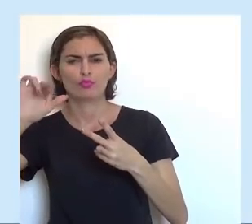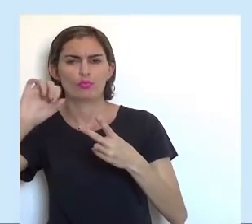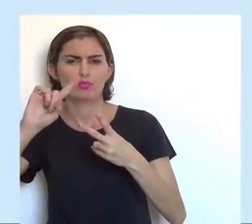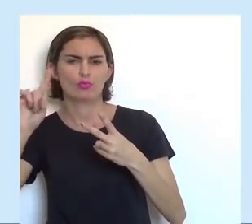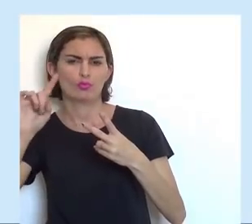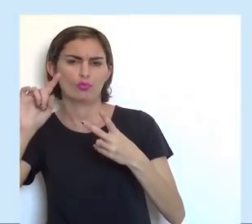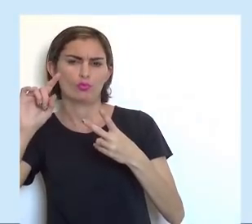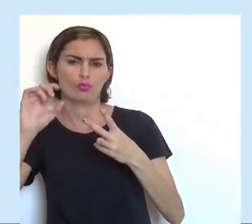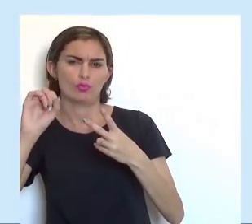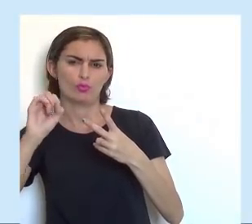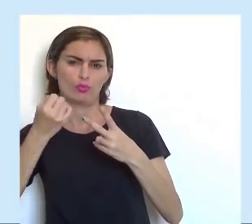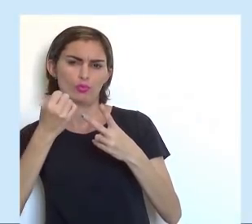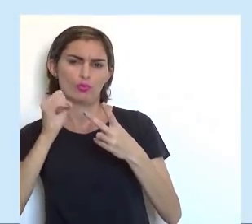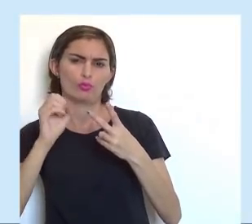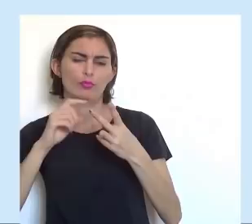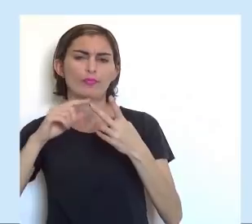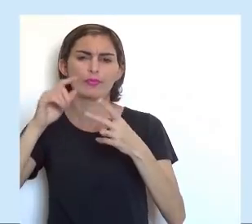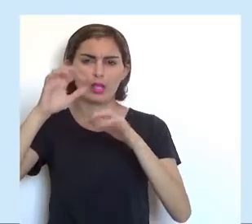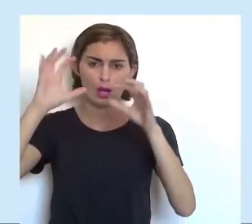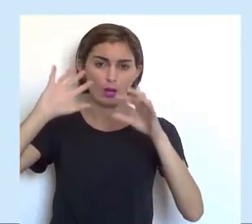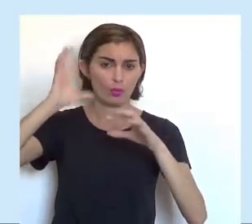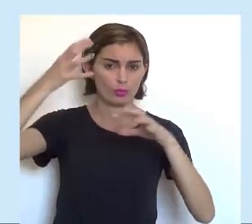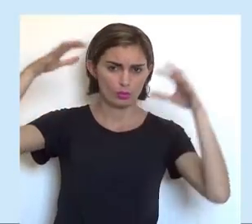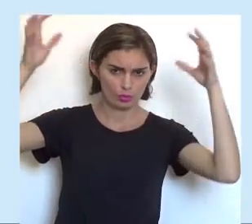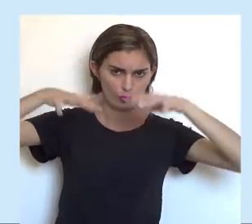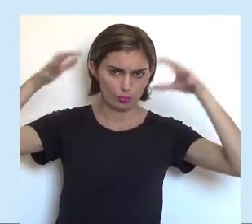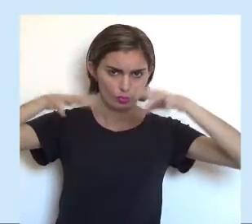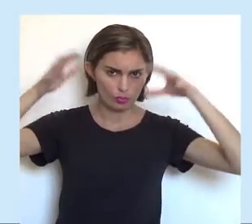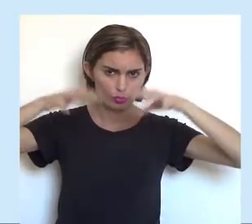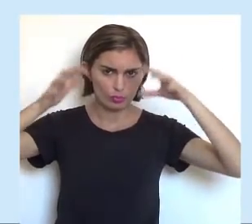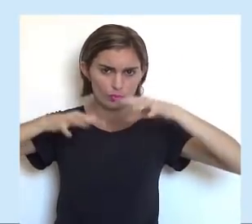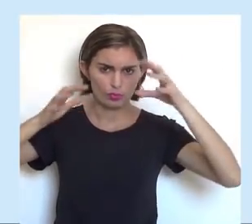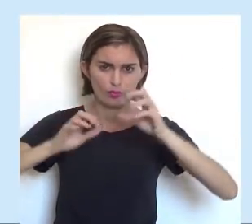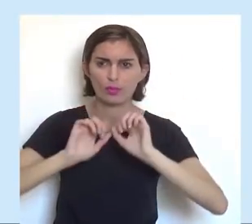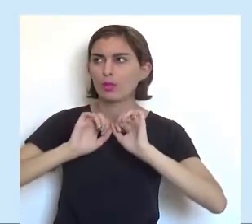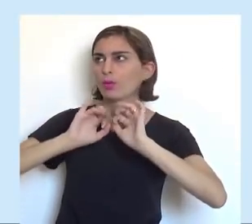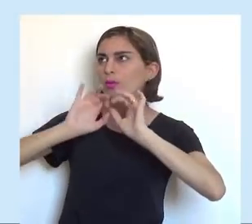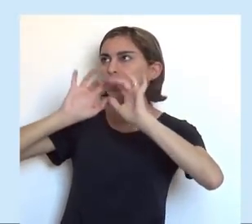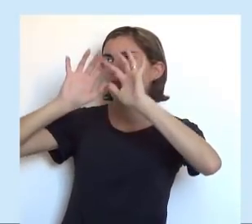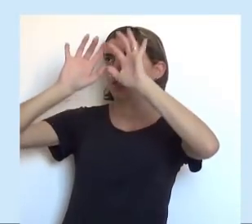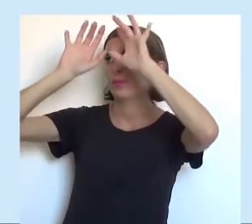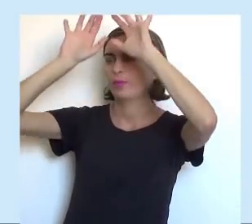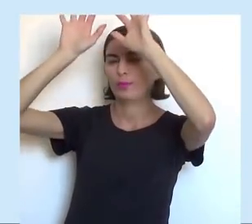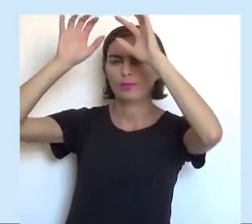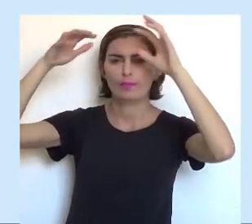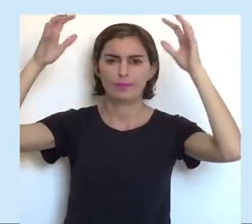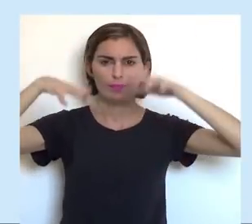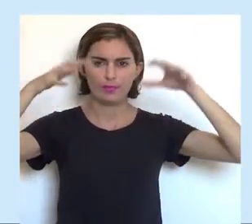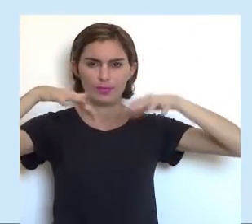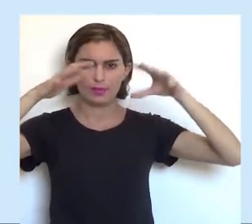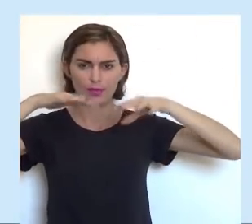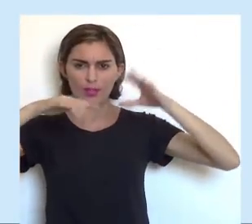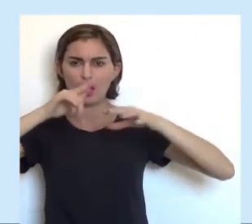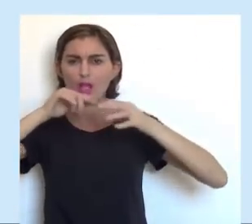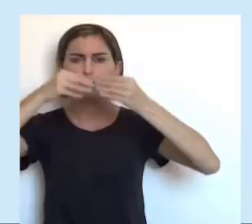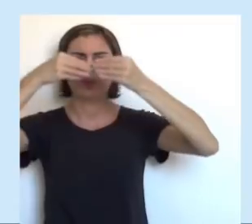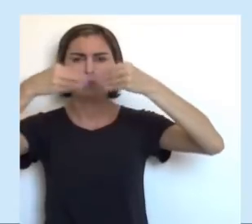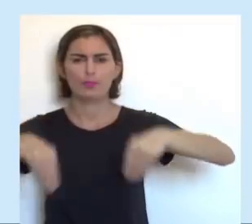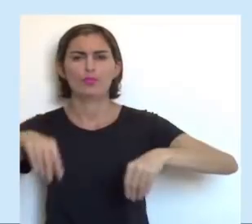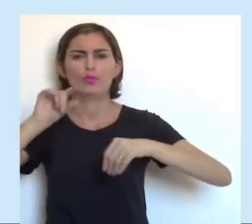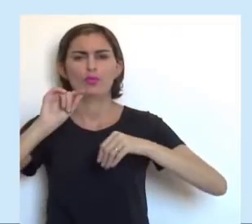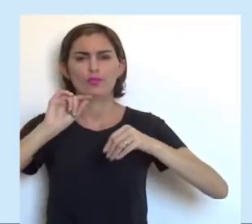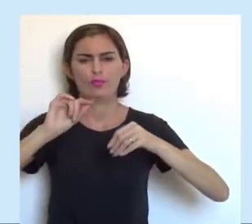na química denominamos de precipitação, tá? Ocorre a precipitação da água,